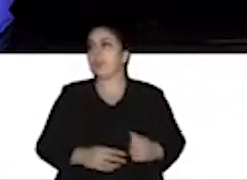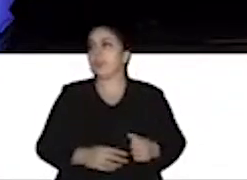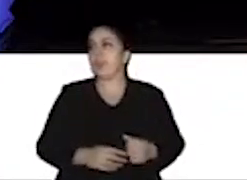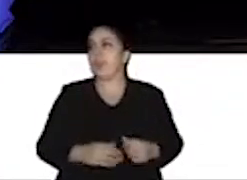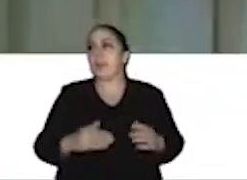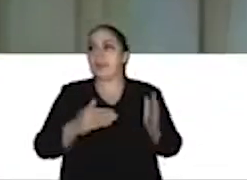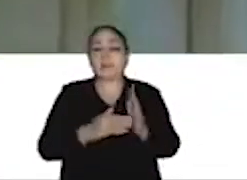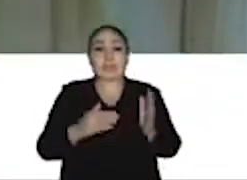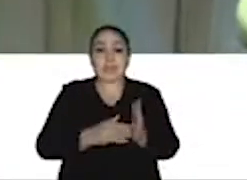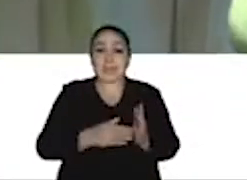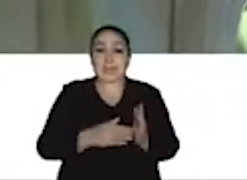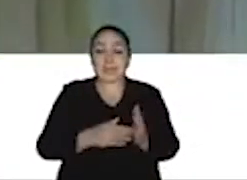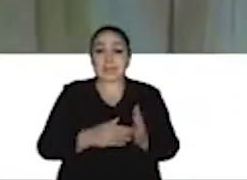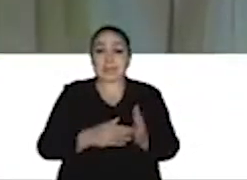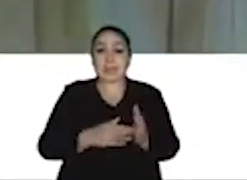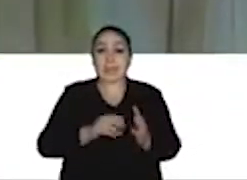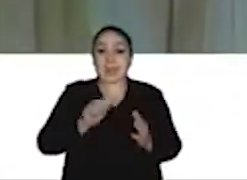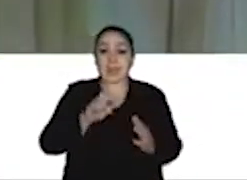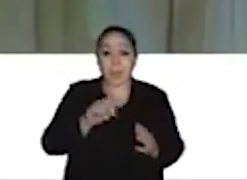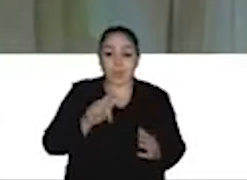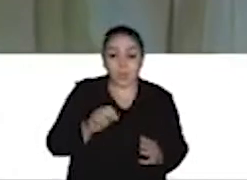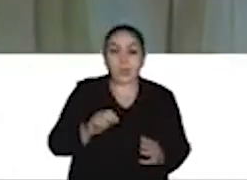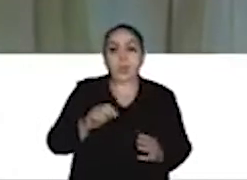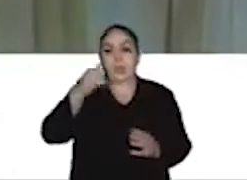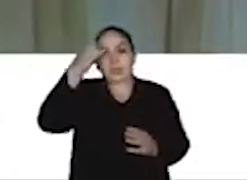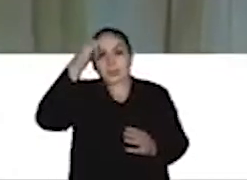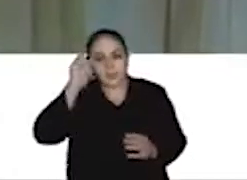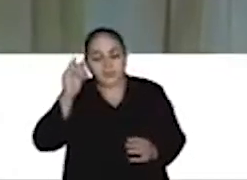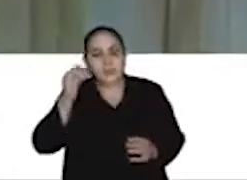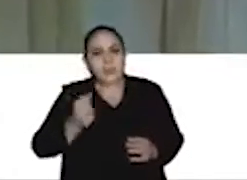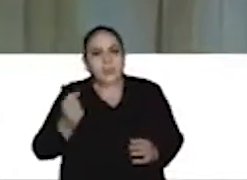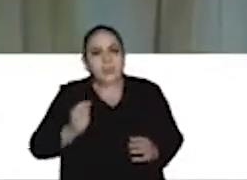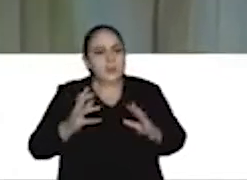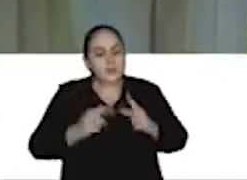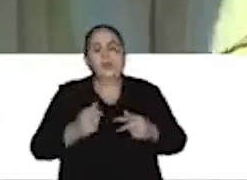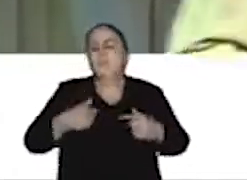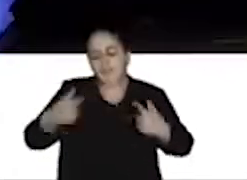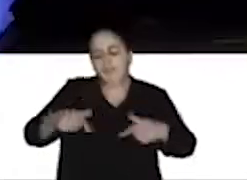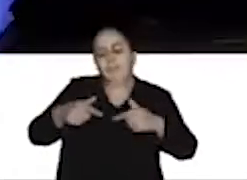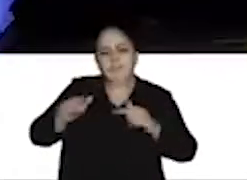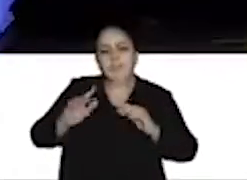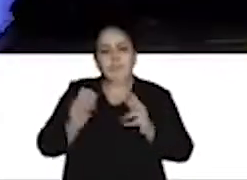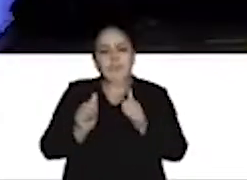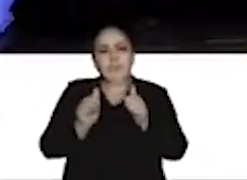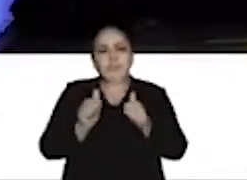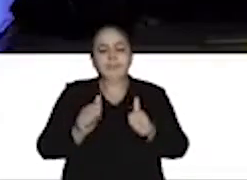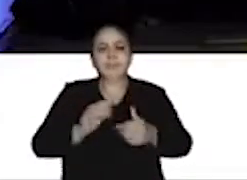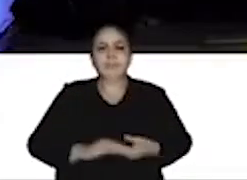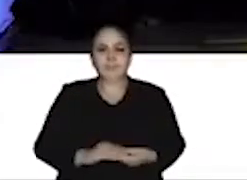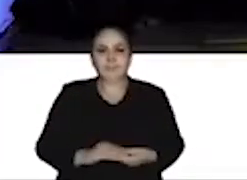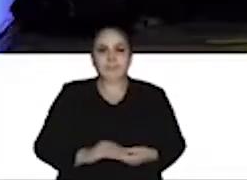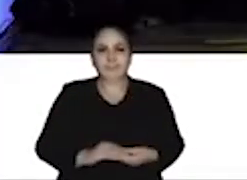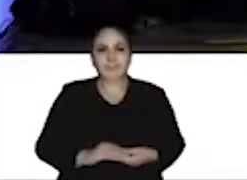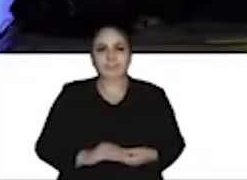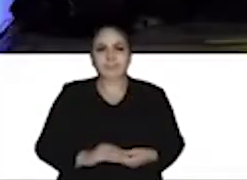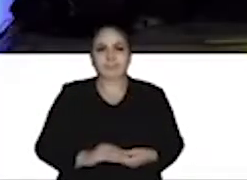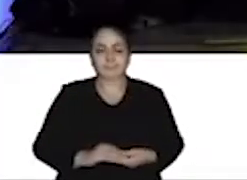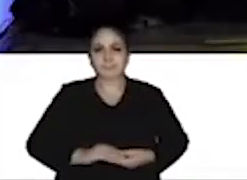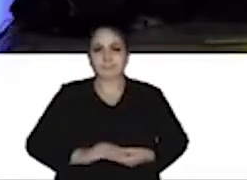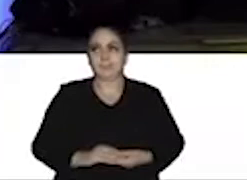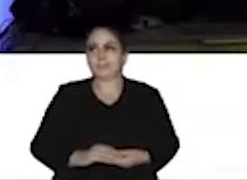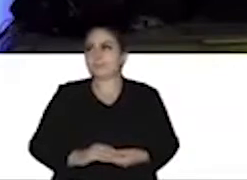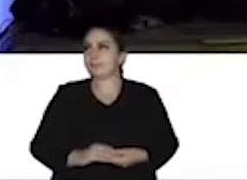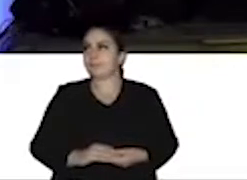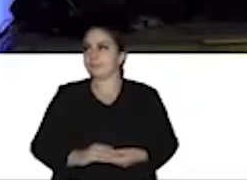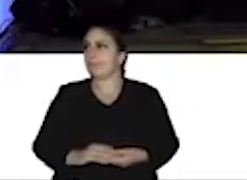até o argolão foi pra banha, as vaquinhas. Mas, não, mas deixa que eu vou, agora eu vou virar o jogo. E agora o outro não, topou calma, a parada agora. Ainda. Não, deixa, vamos.